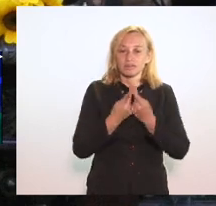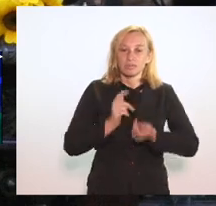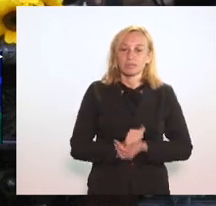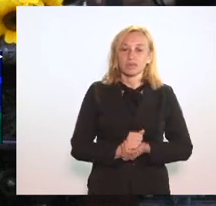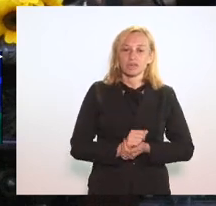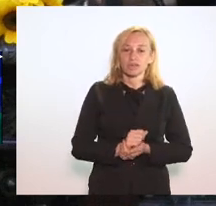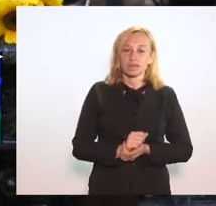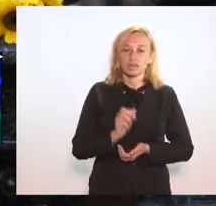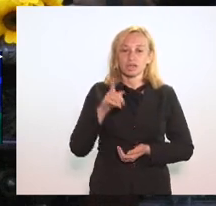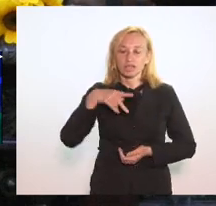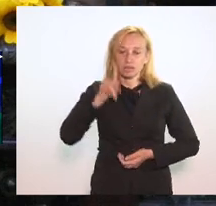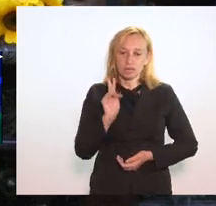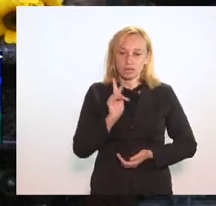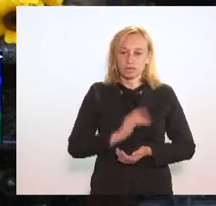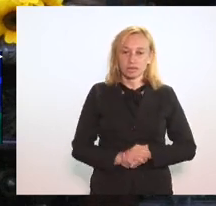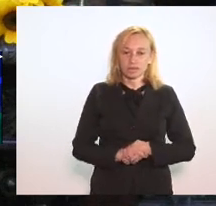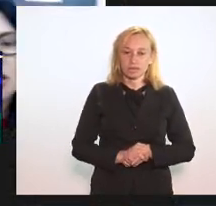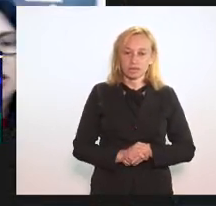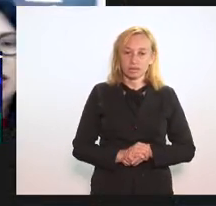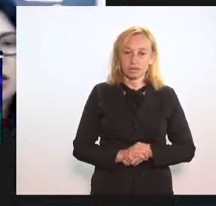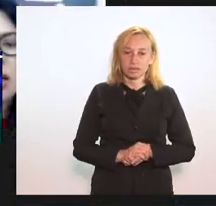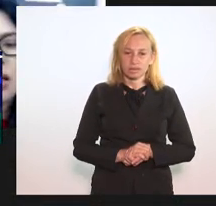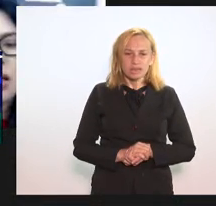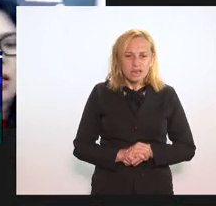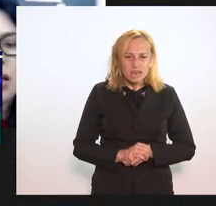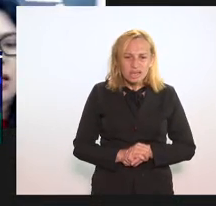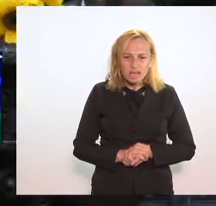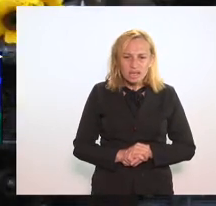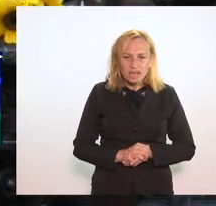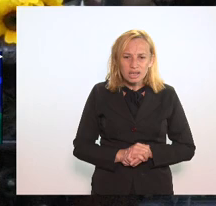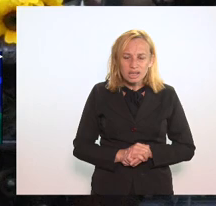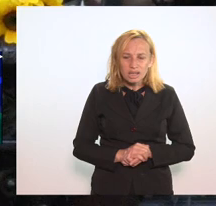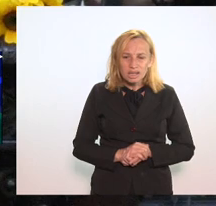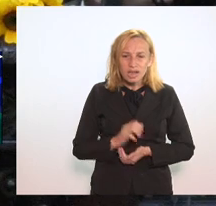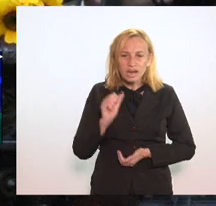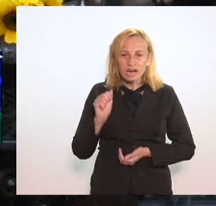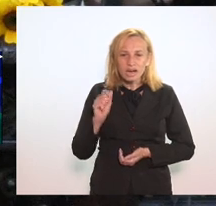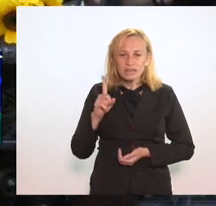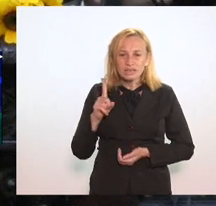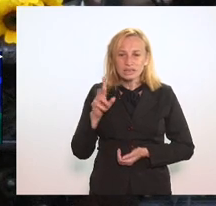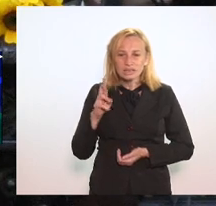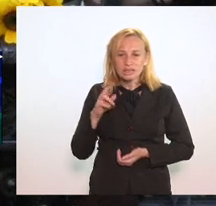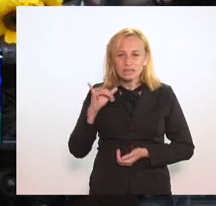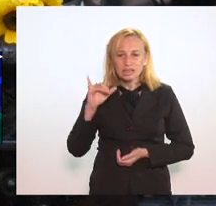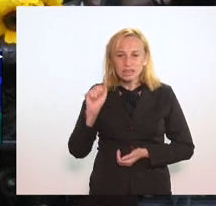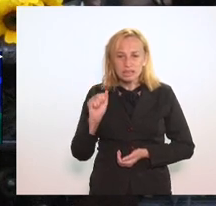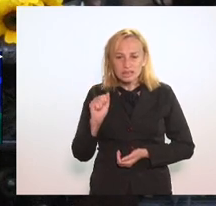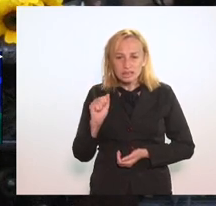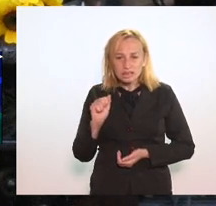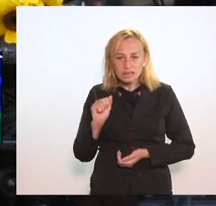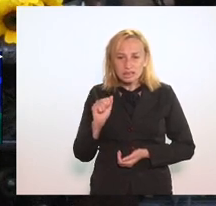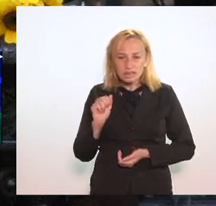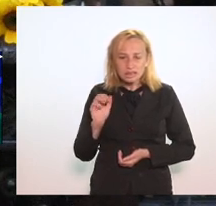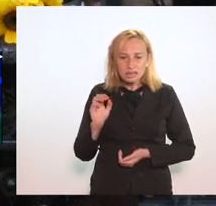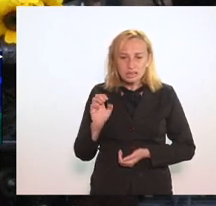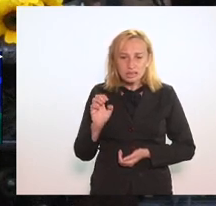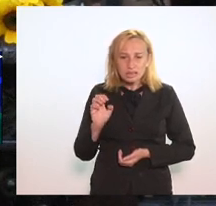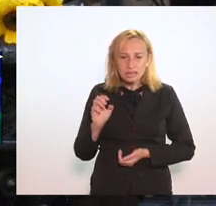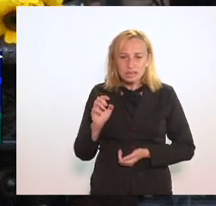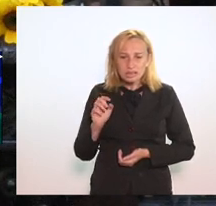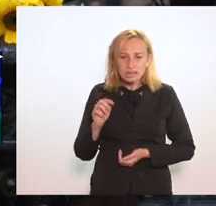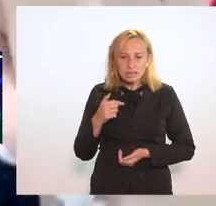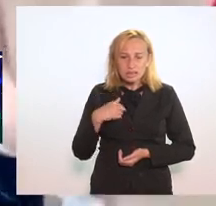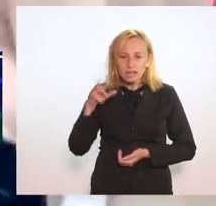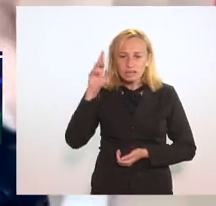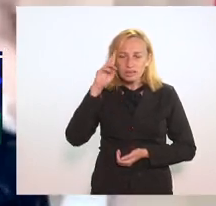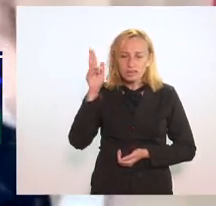agora é o Cristo também Presidente agora Adriana Elton eu sou o